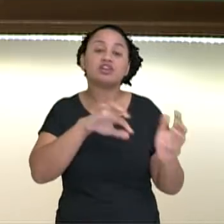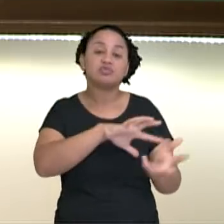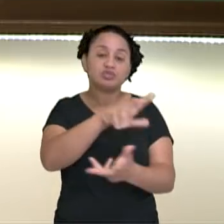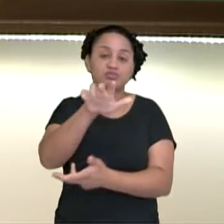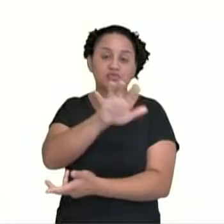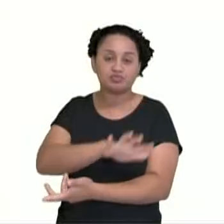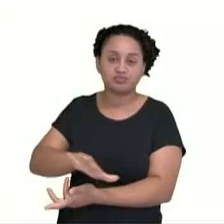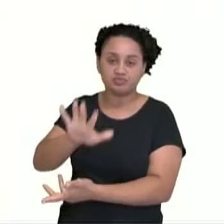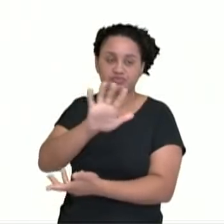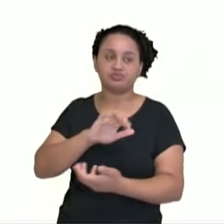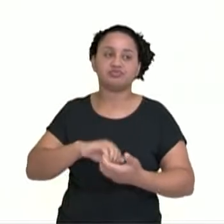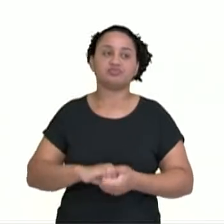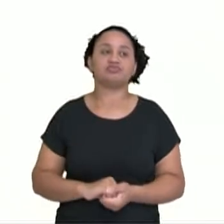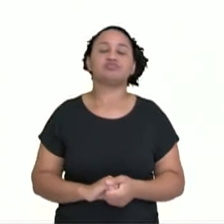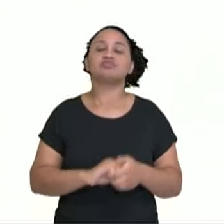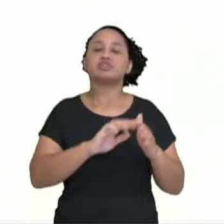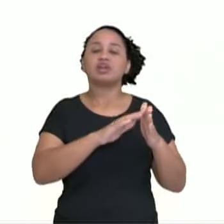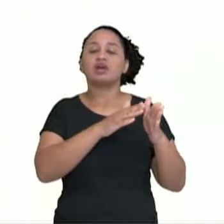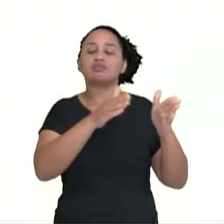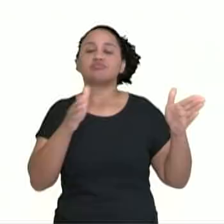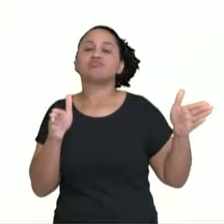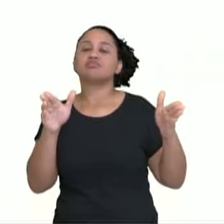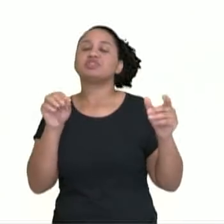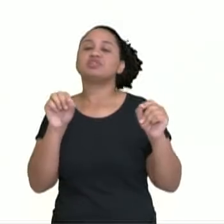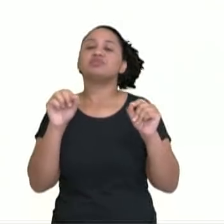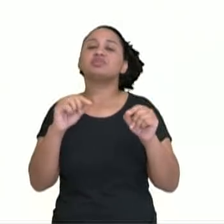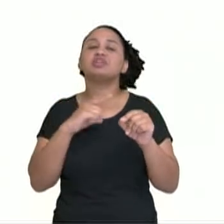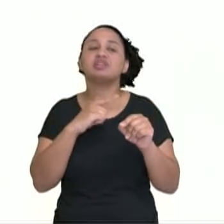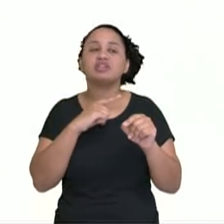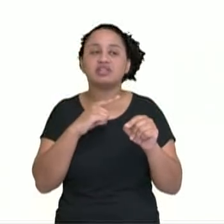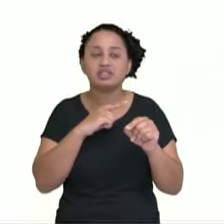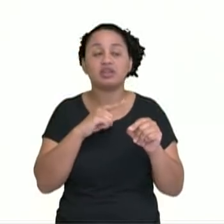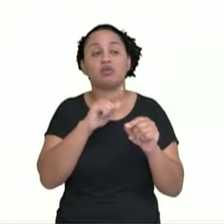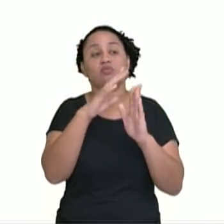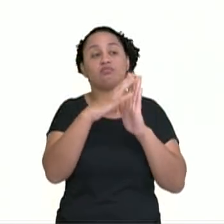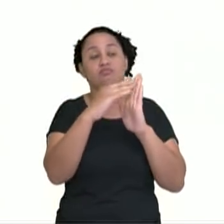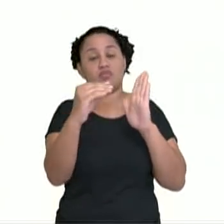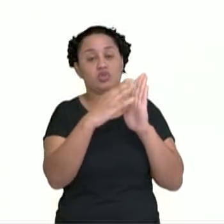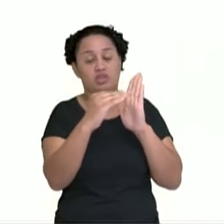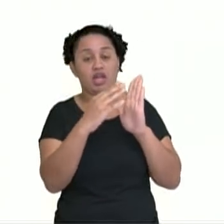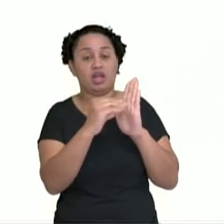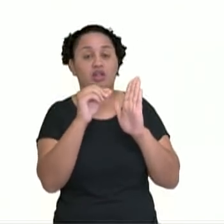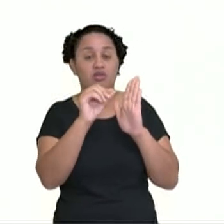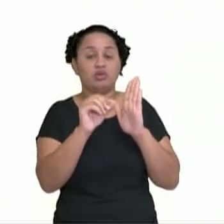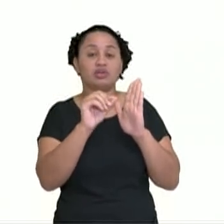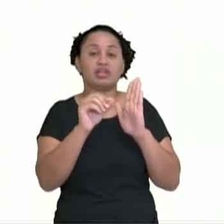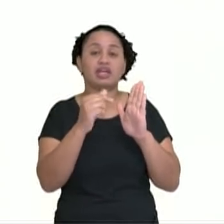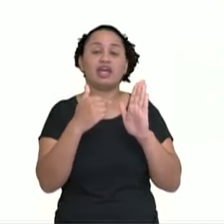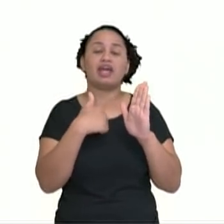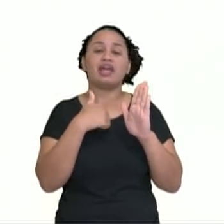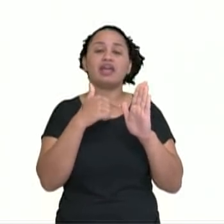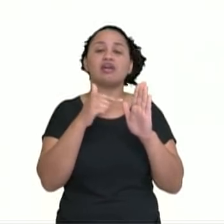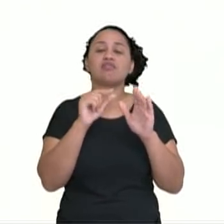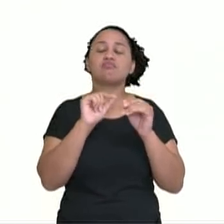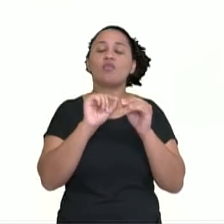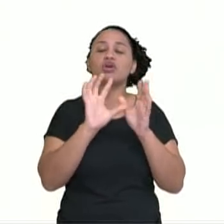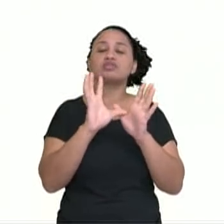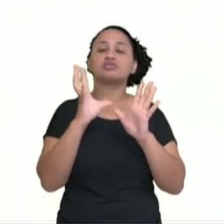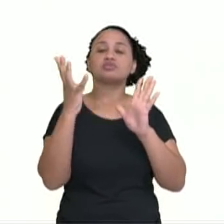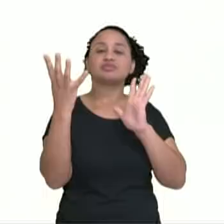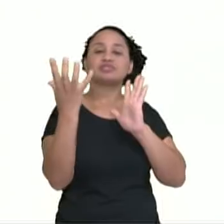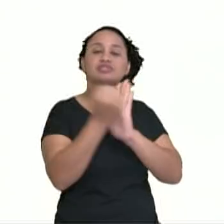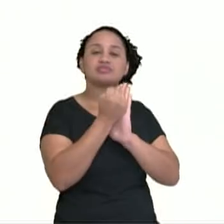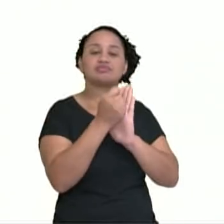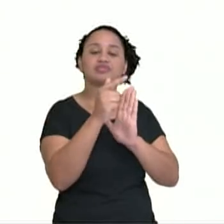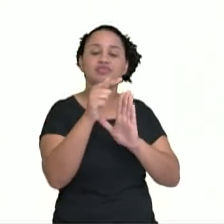todo. Nesse período, a gente vai ter um dos modelos de produção sendo que vai simbolizar toda